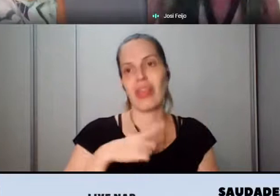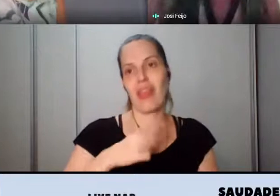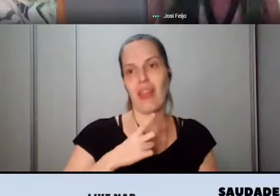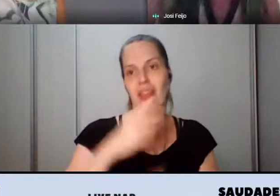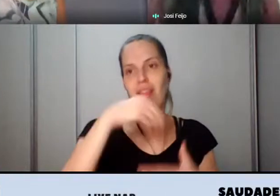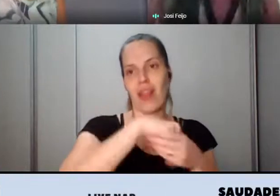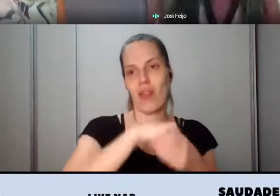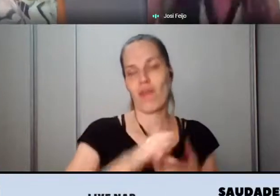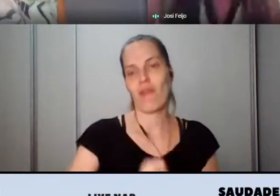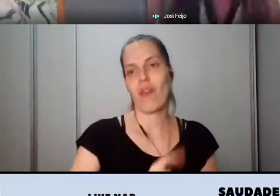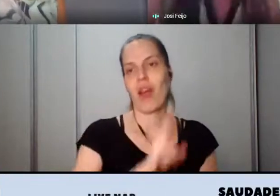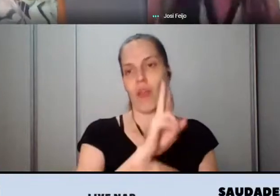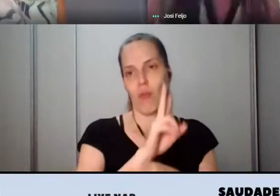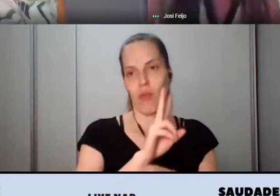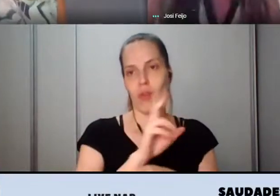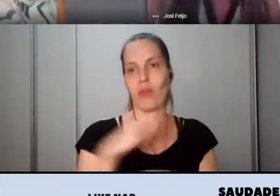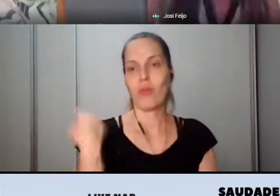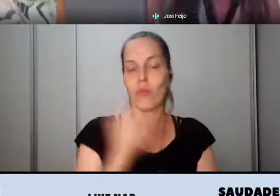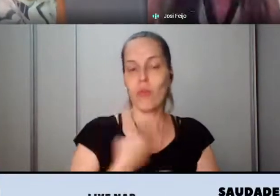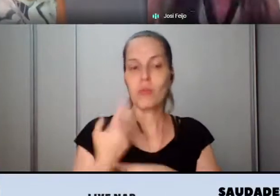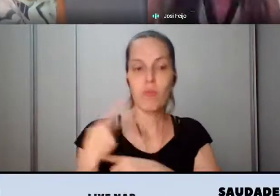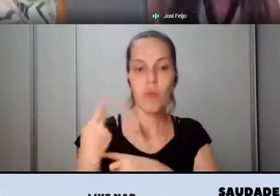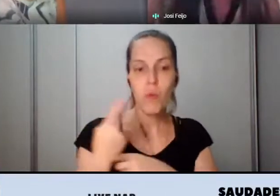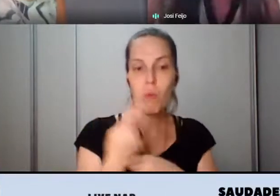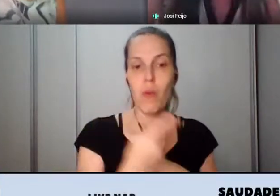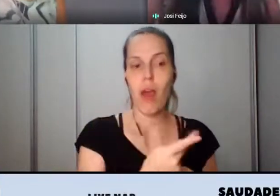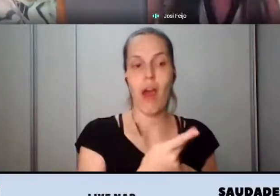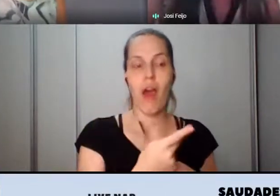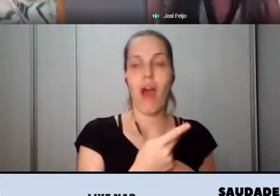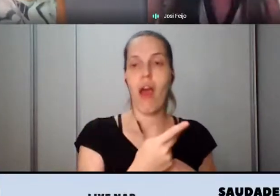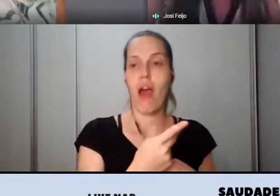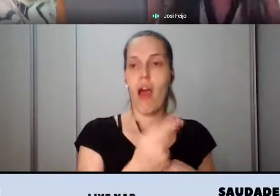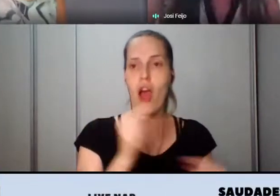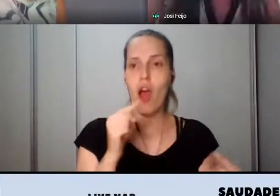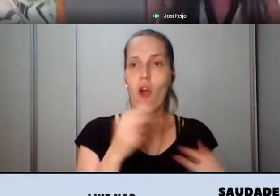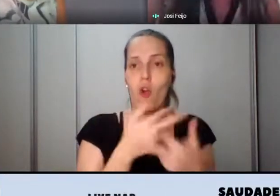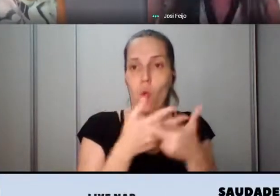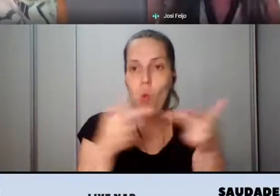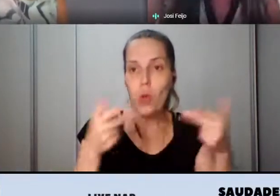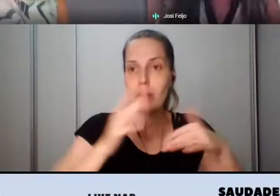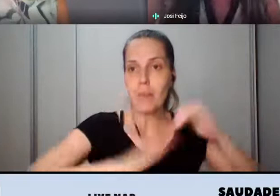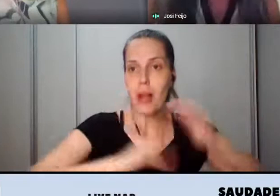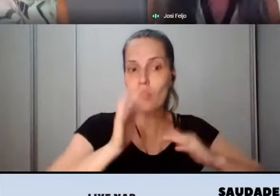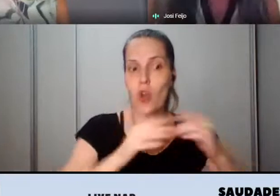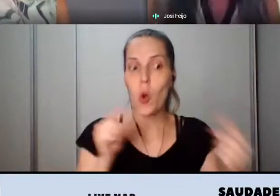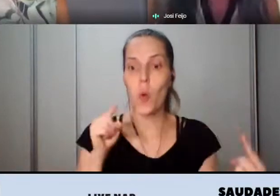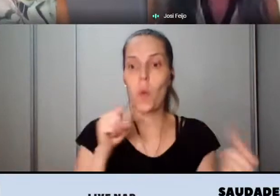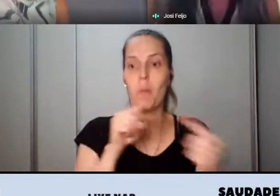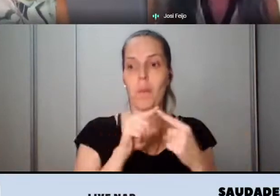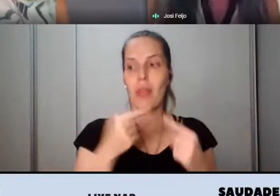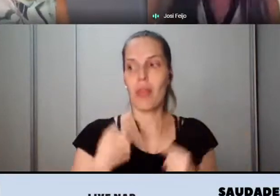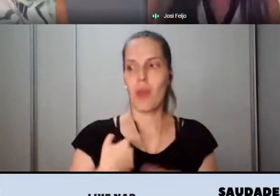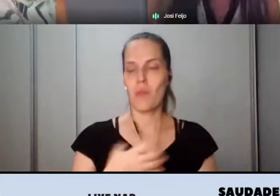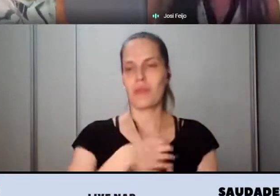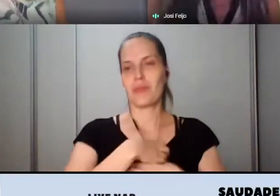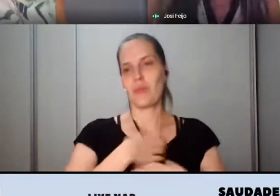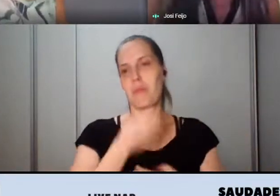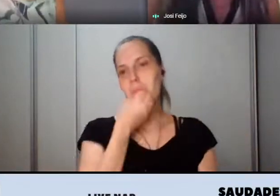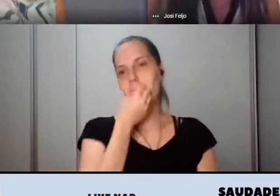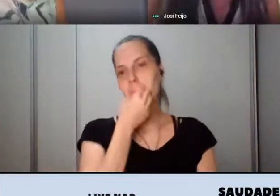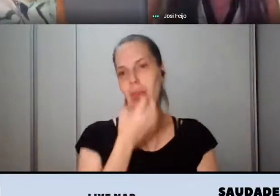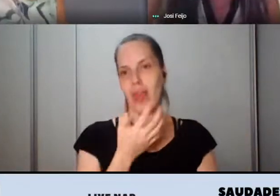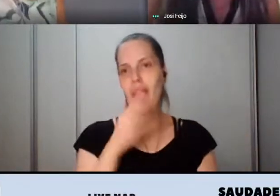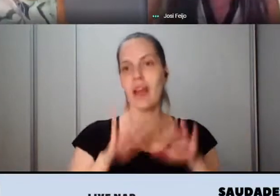faz a gente se sentir bem, assim. Né? Não é, às vezes não é tanto de fora, às vezes são questões mais internas,